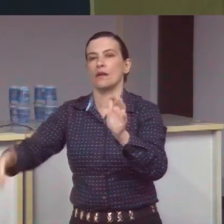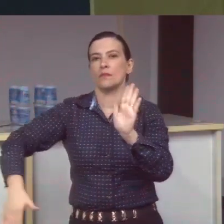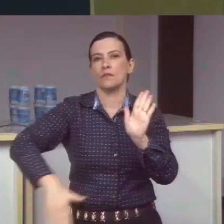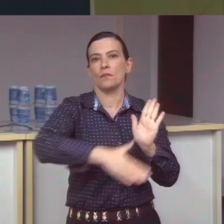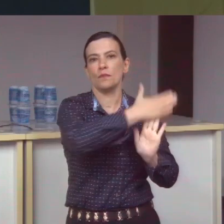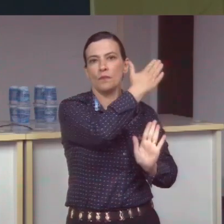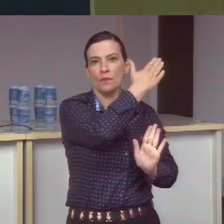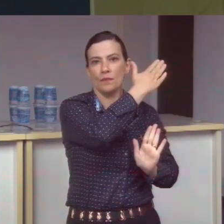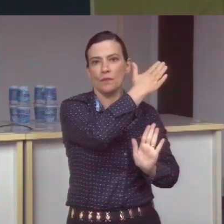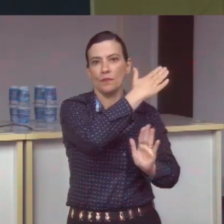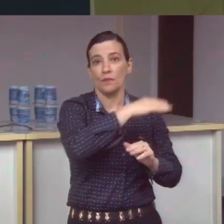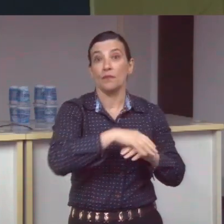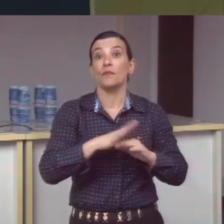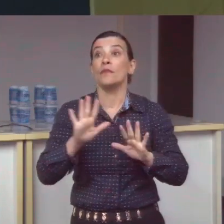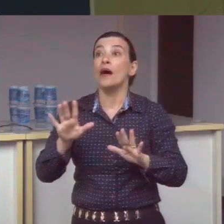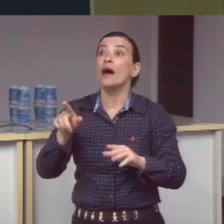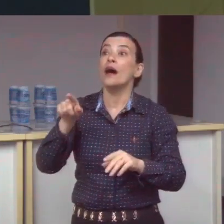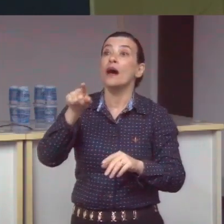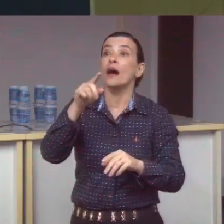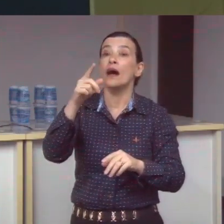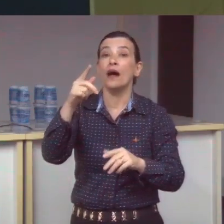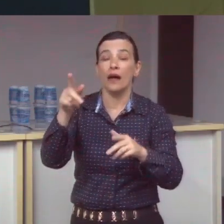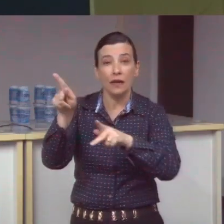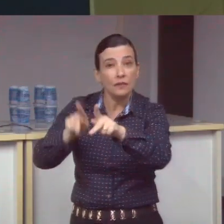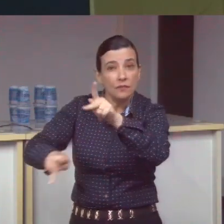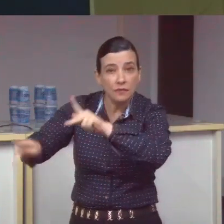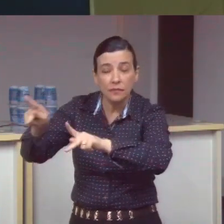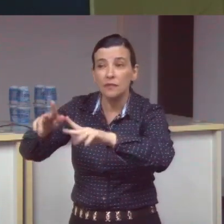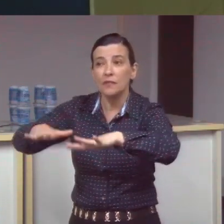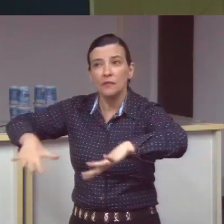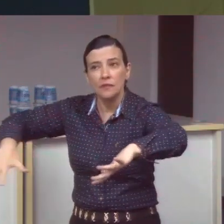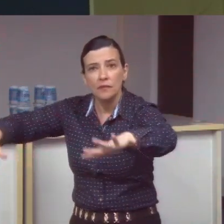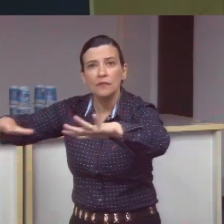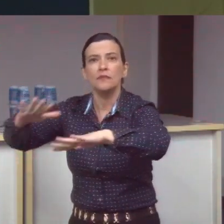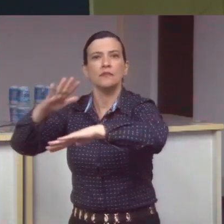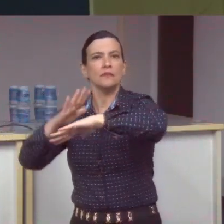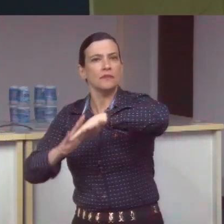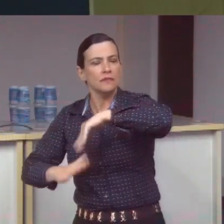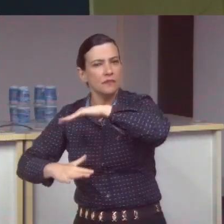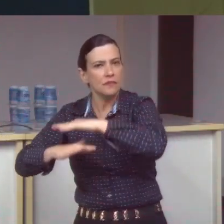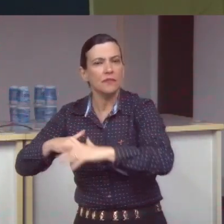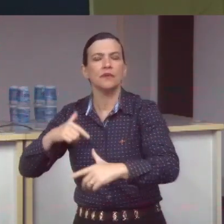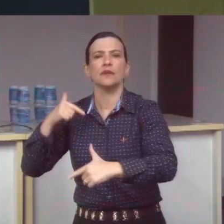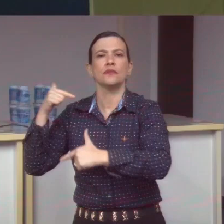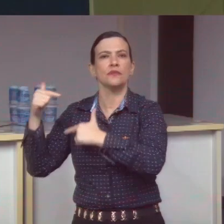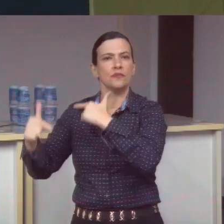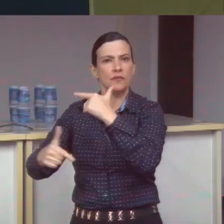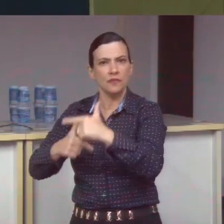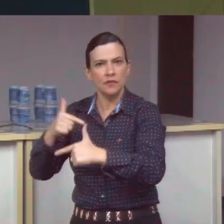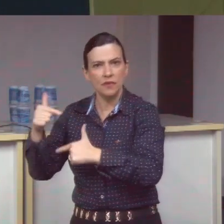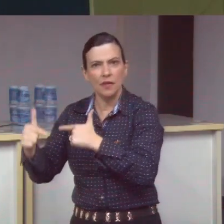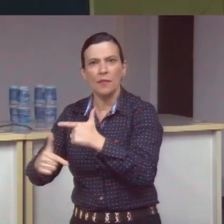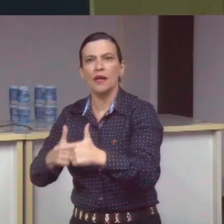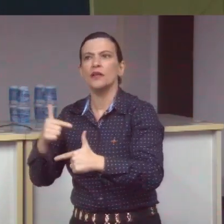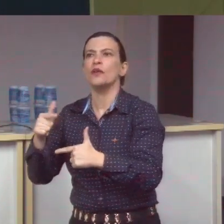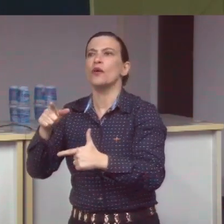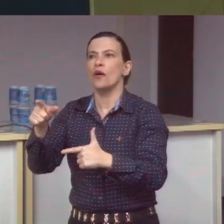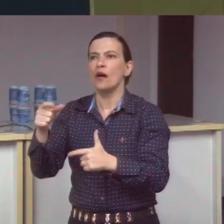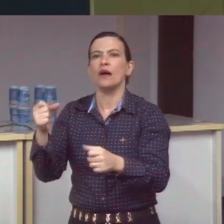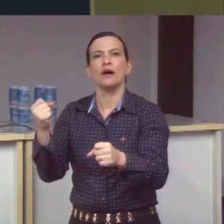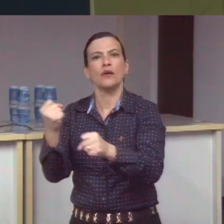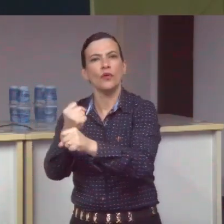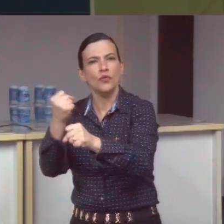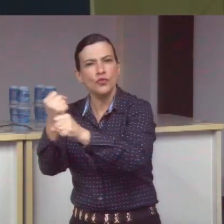crescimento. Que essas pessoas, esta comunidade, pôde, então, viver aquela